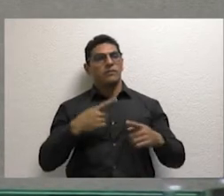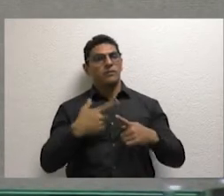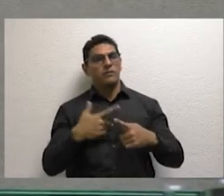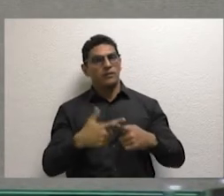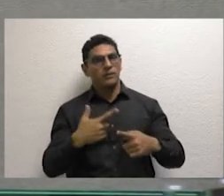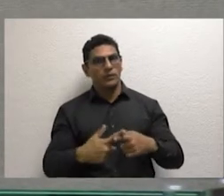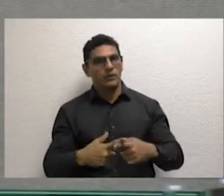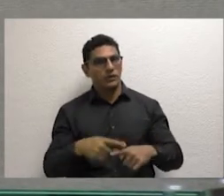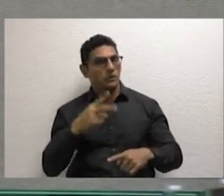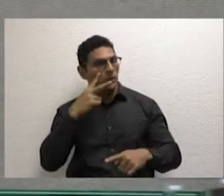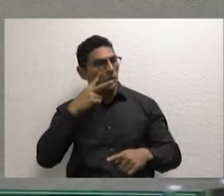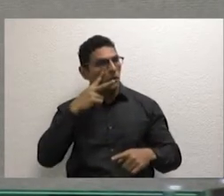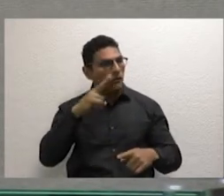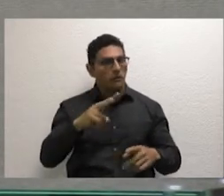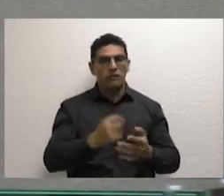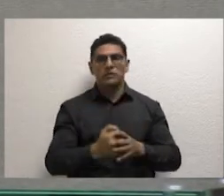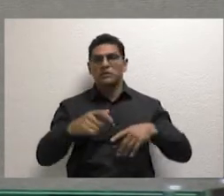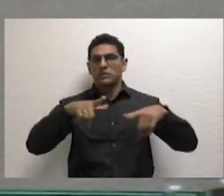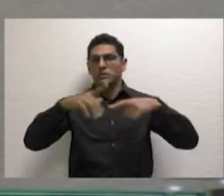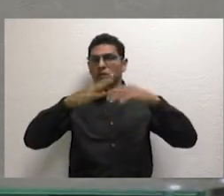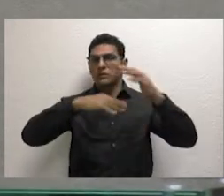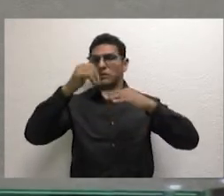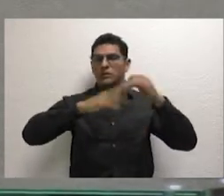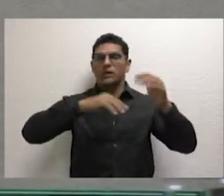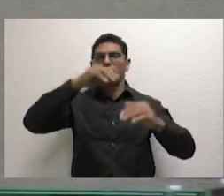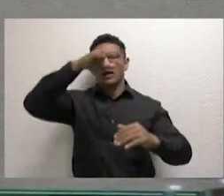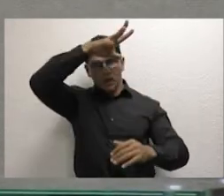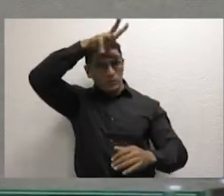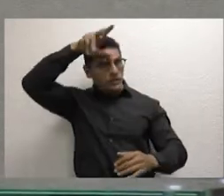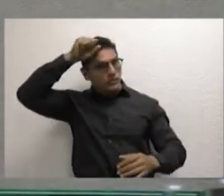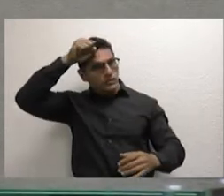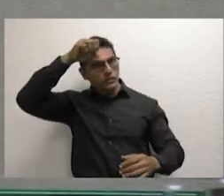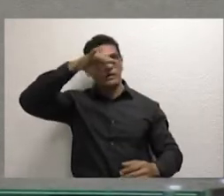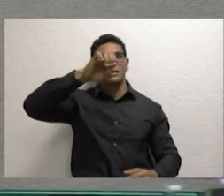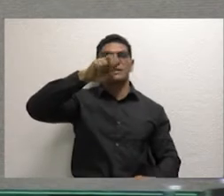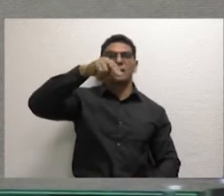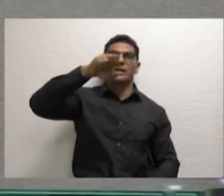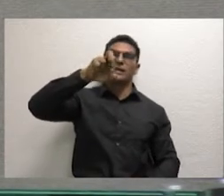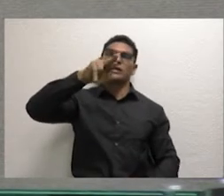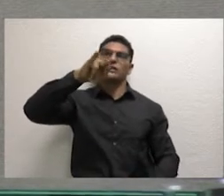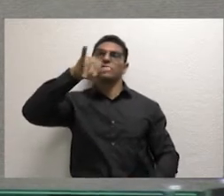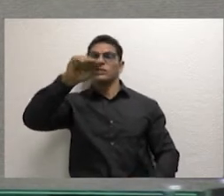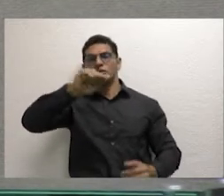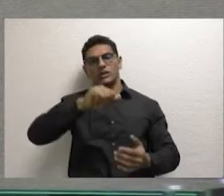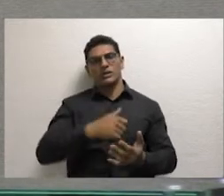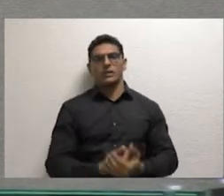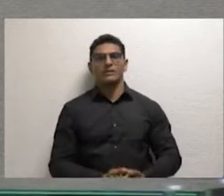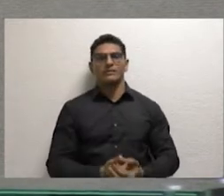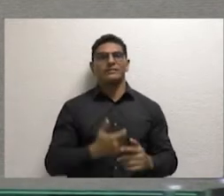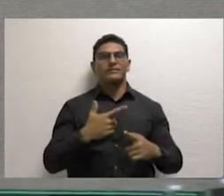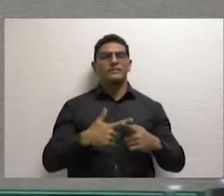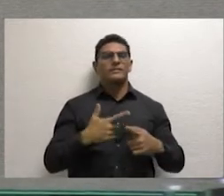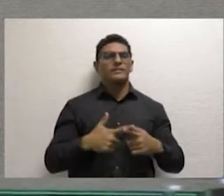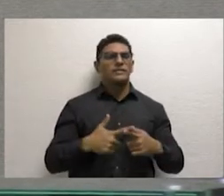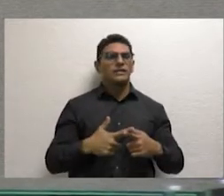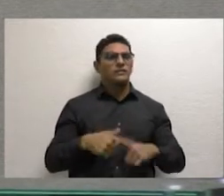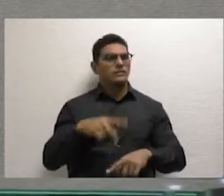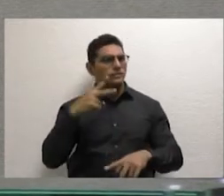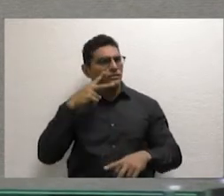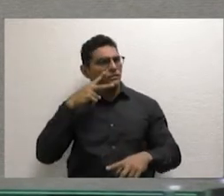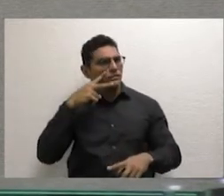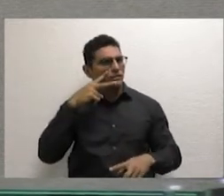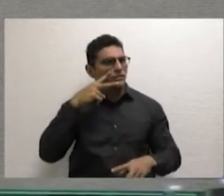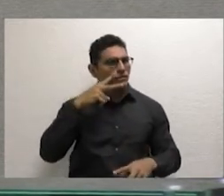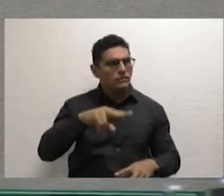servidores para os trabalhadores e trabalhadoras da Amazonas Energia sei da mesma forma que nós vamos ter que ficar mais atentos